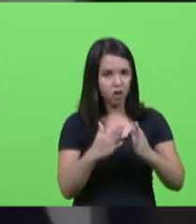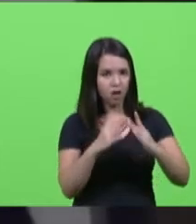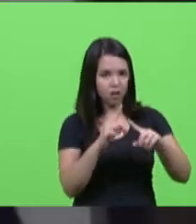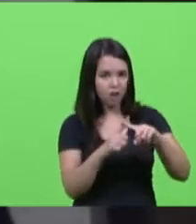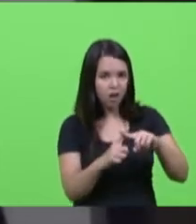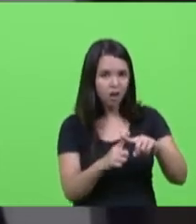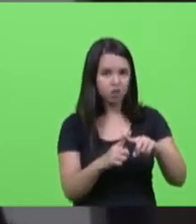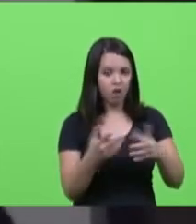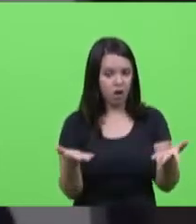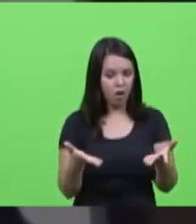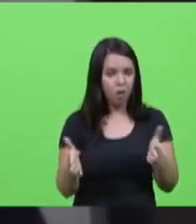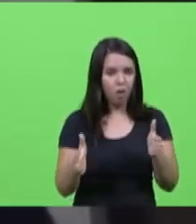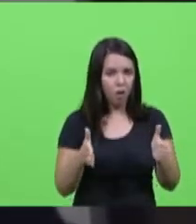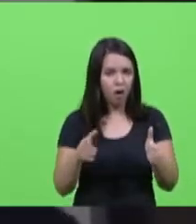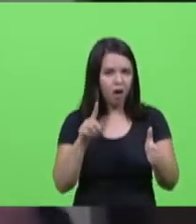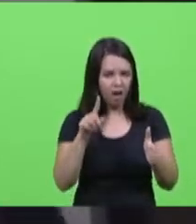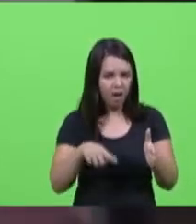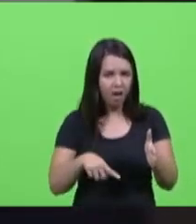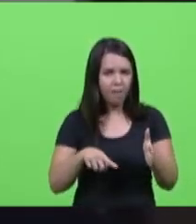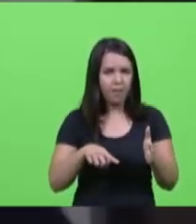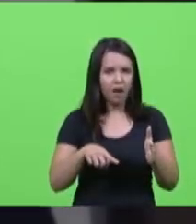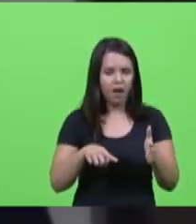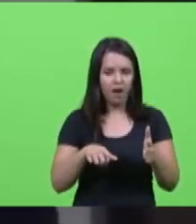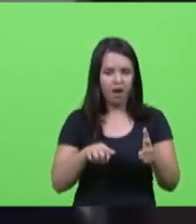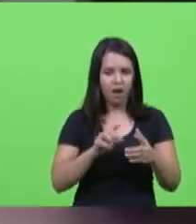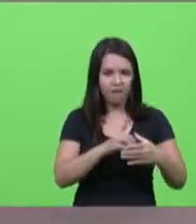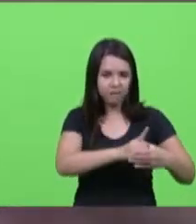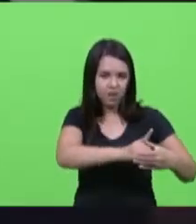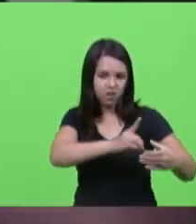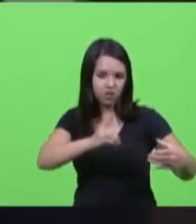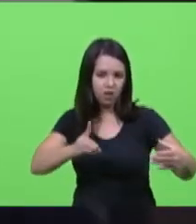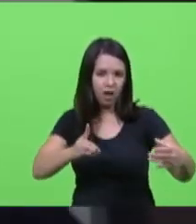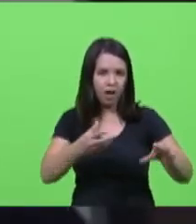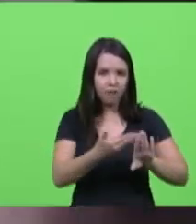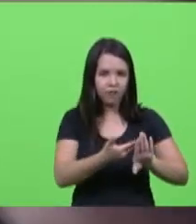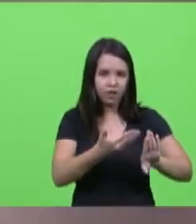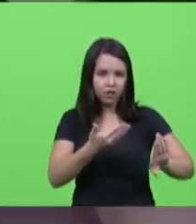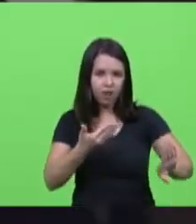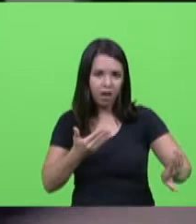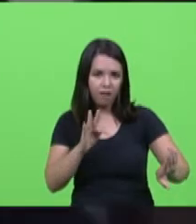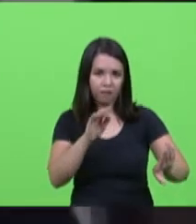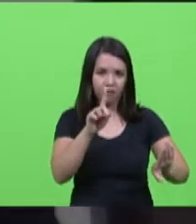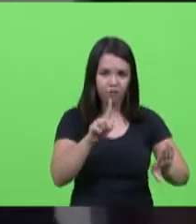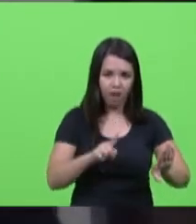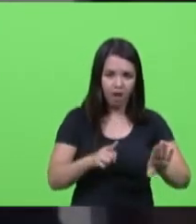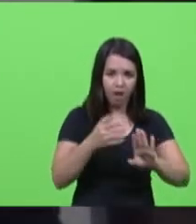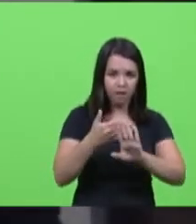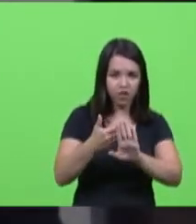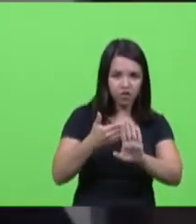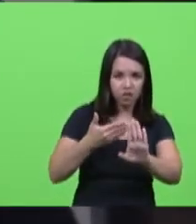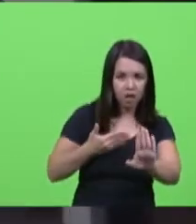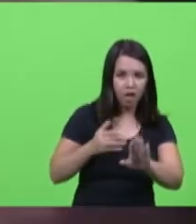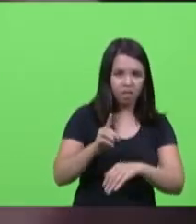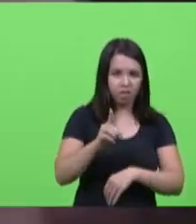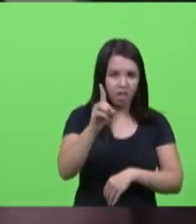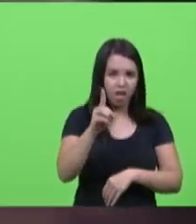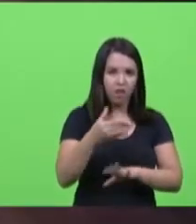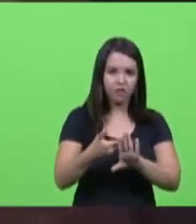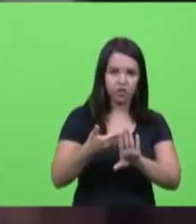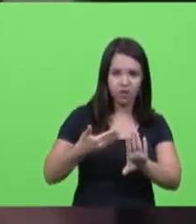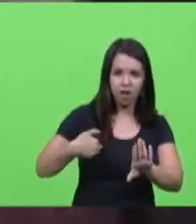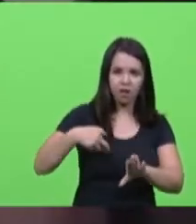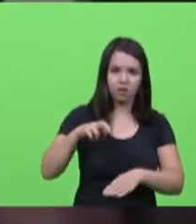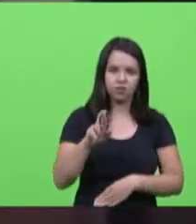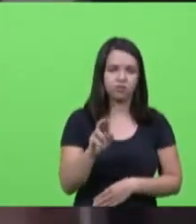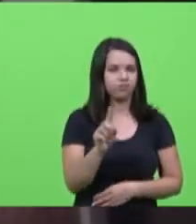para ofuscar, afastá-las da fé, afastá-las de Deus, afastá-las da religiosidade, mas é para